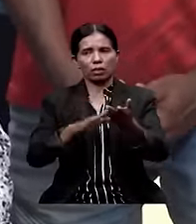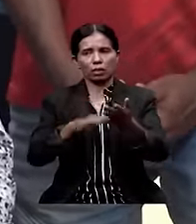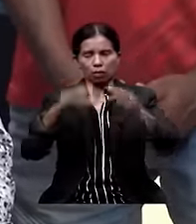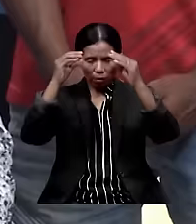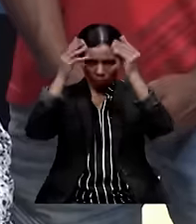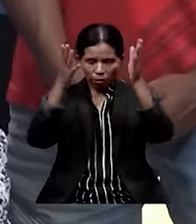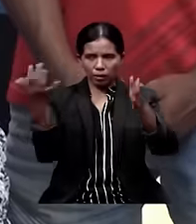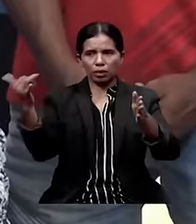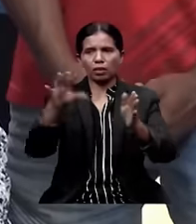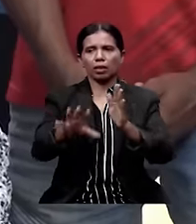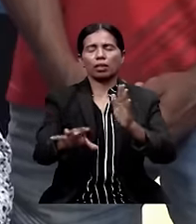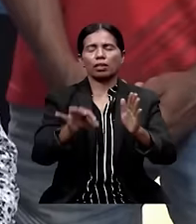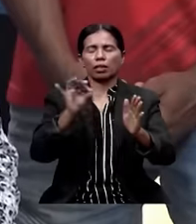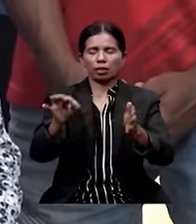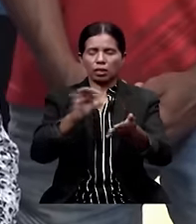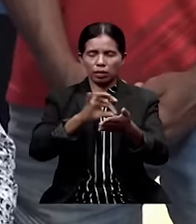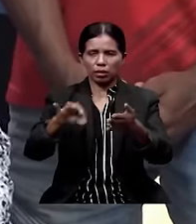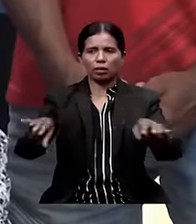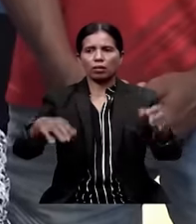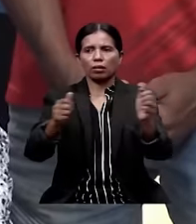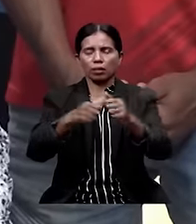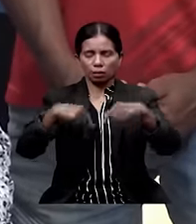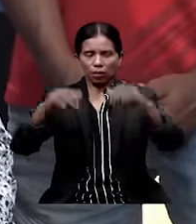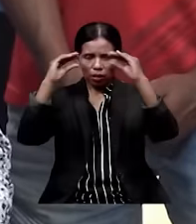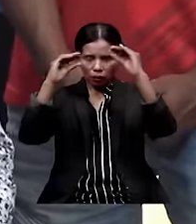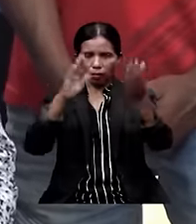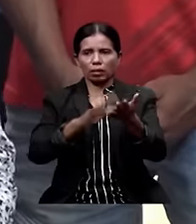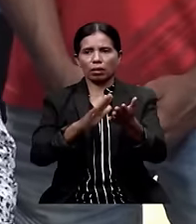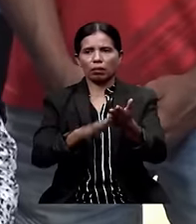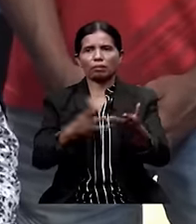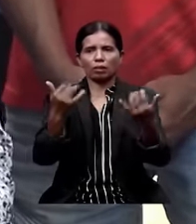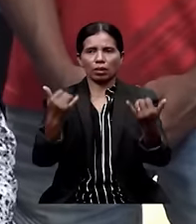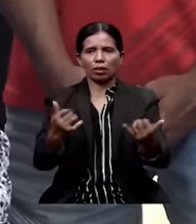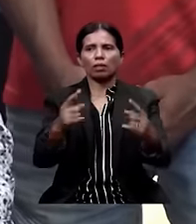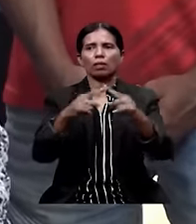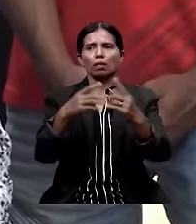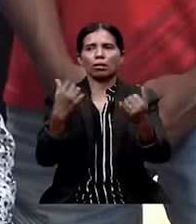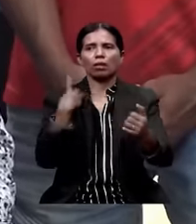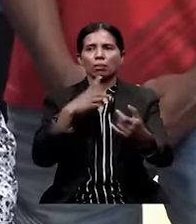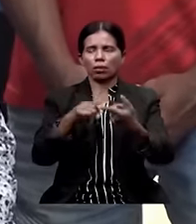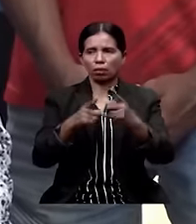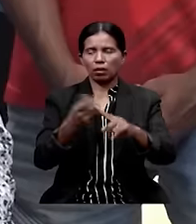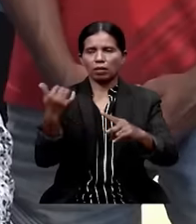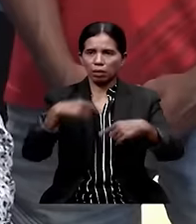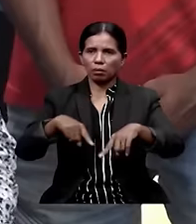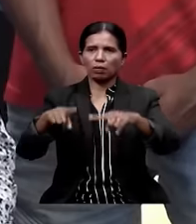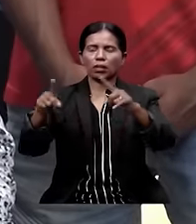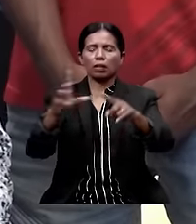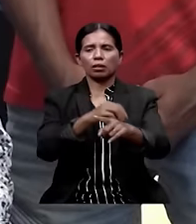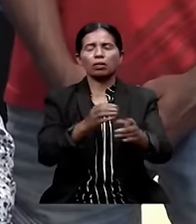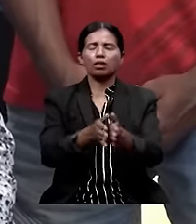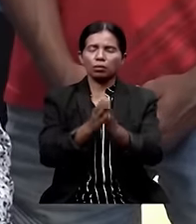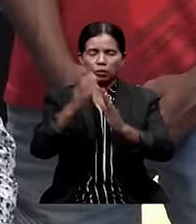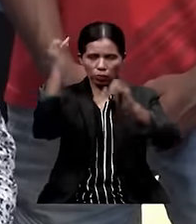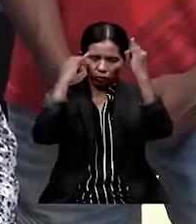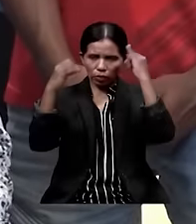ne sehetan file file kontrato ho di bahanori sekolah mai be infelizmente oi amine malu sira ba atau harus klarifikasi informasi